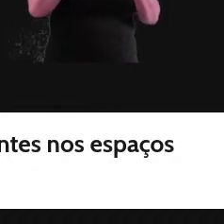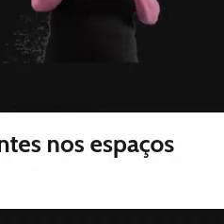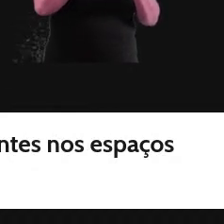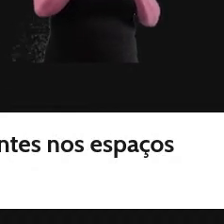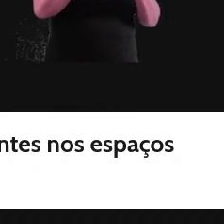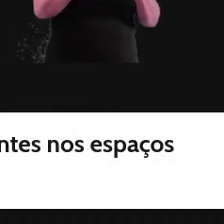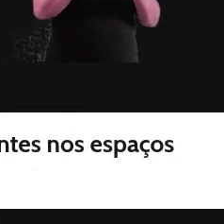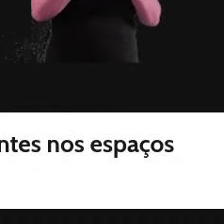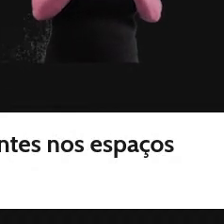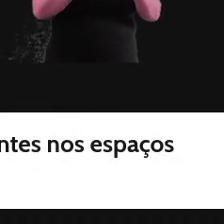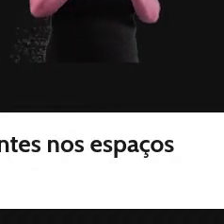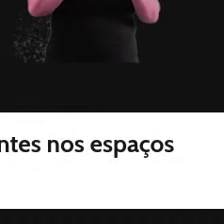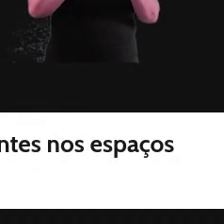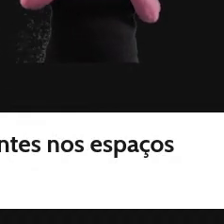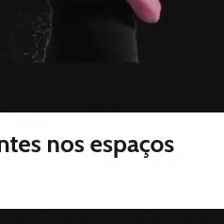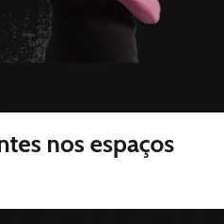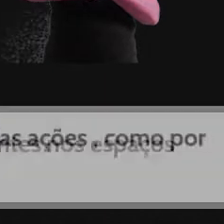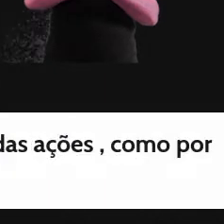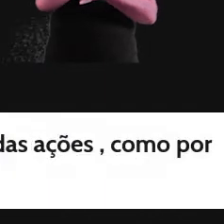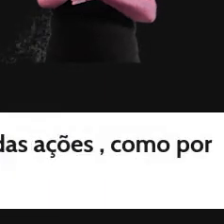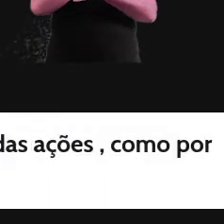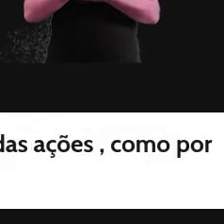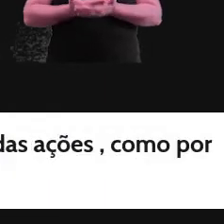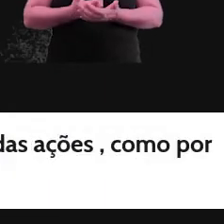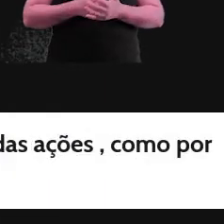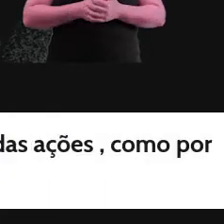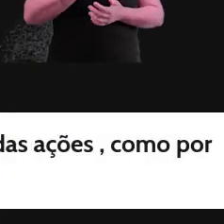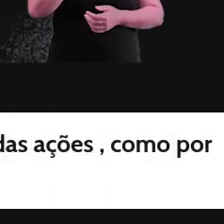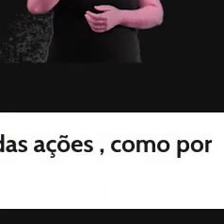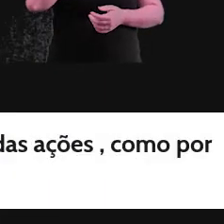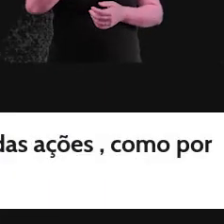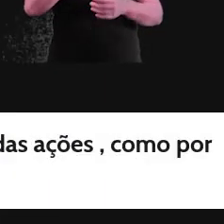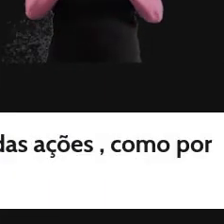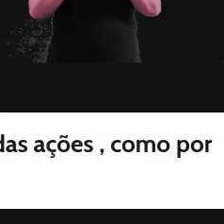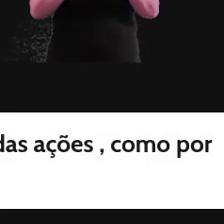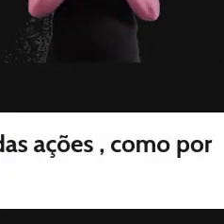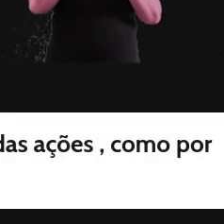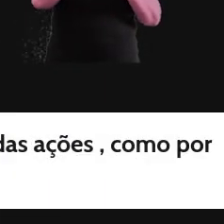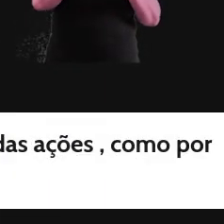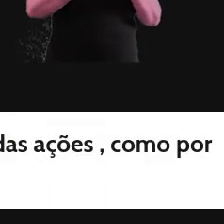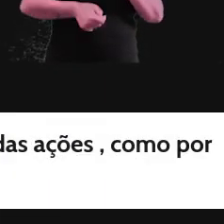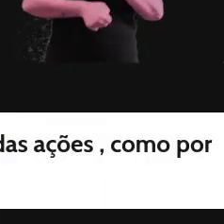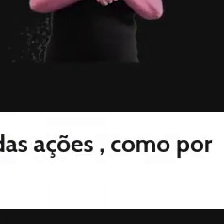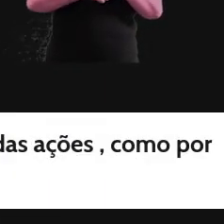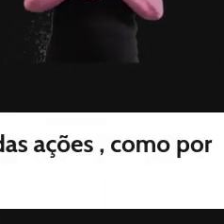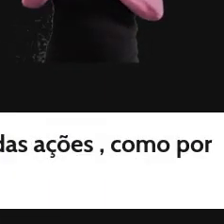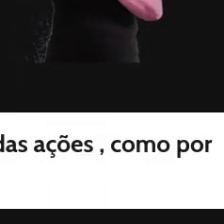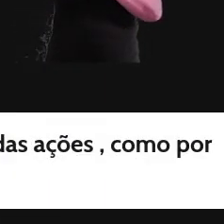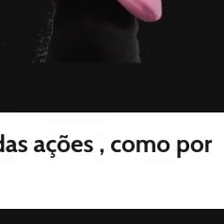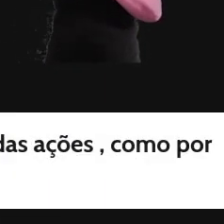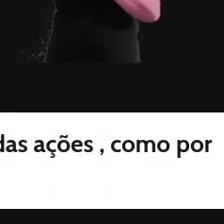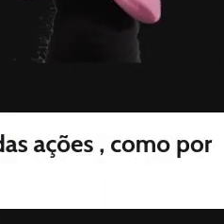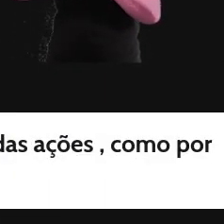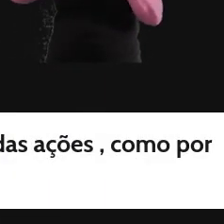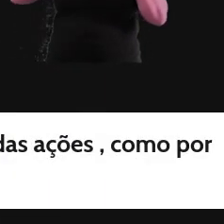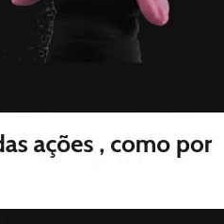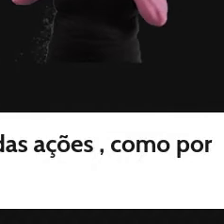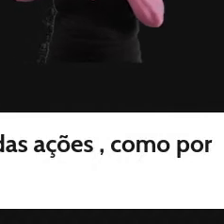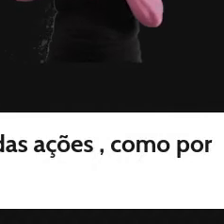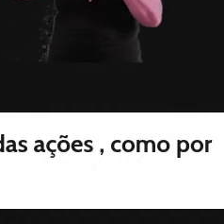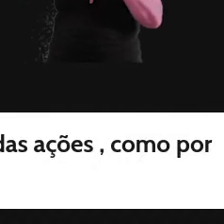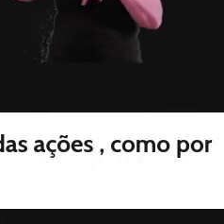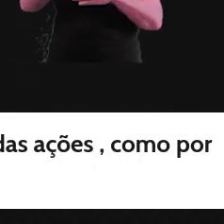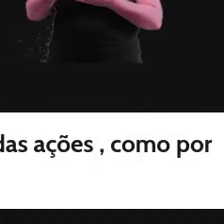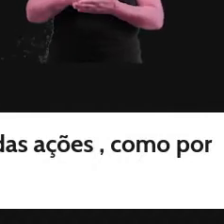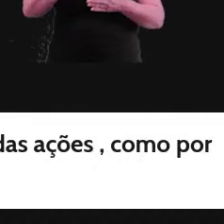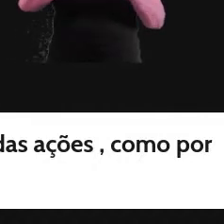E aí, respondendo assim rapidamente a questão do financiamento, né, pela iniciativa privada, a gente tem muitas instituições, muitos museus no Brasil trabalhando,